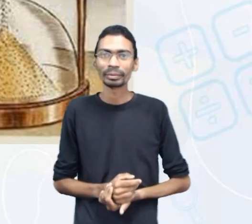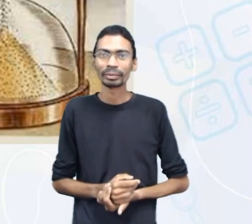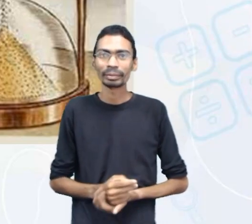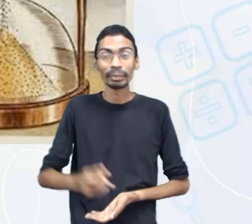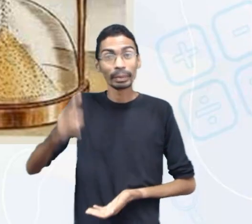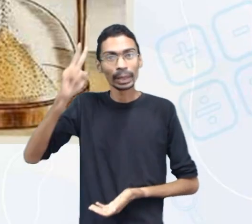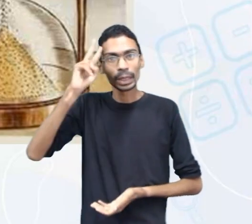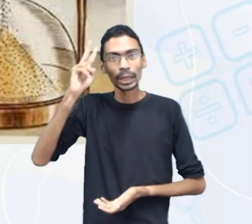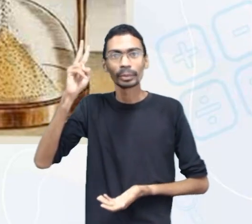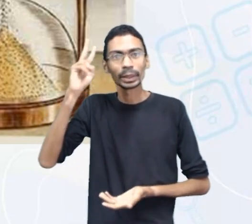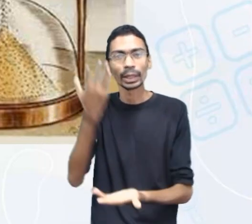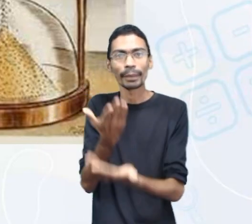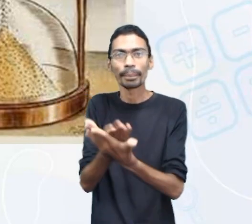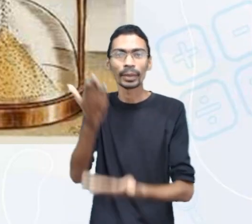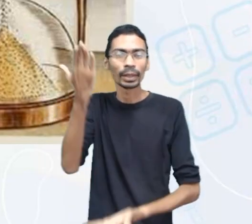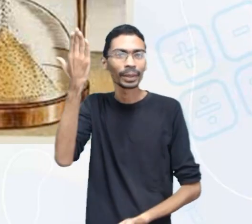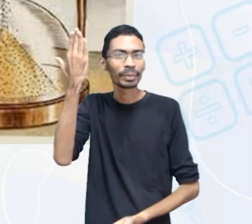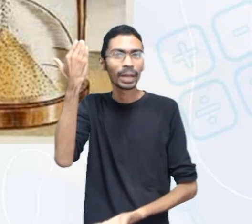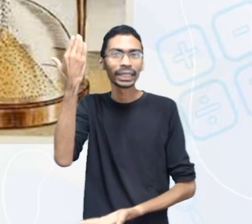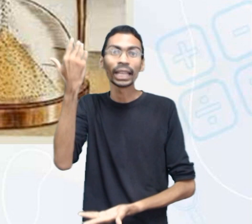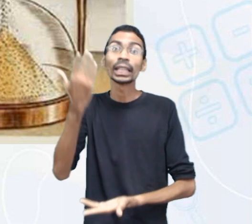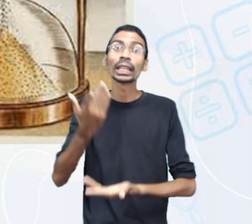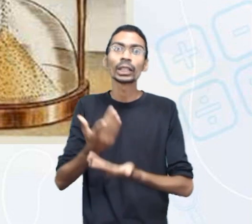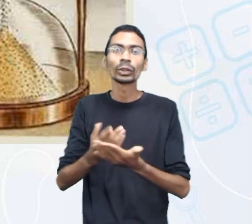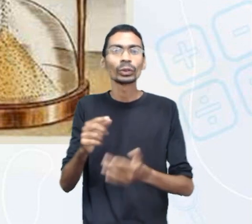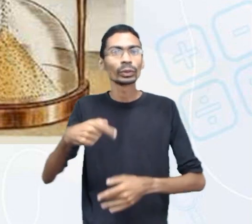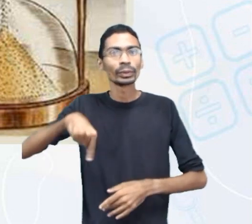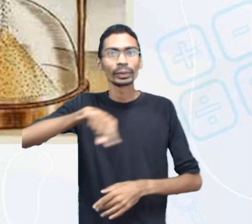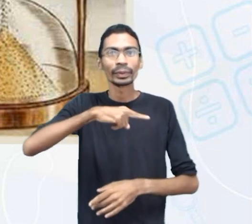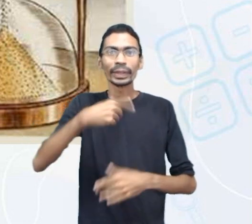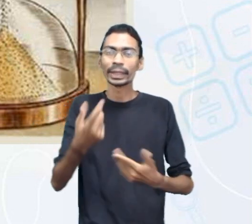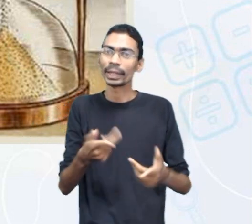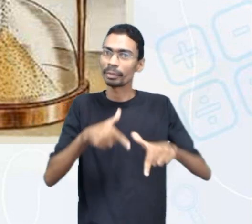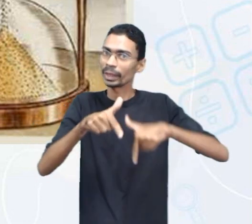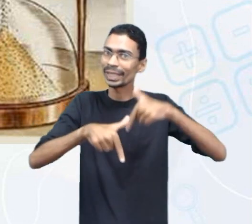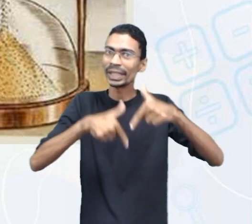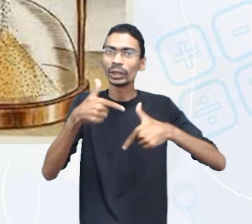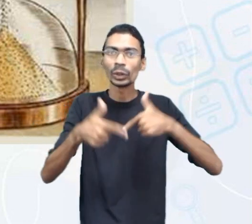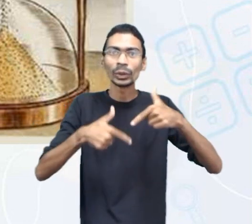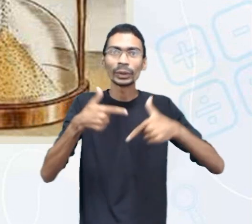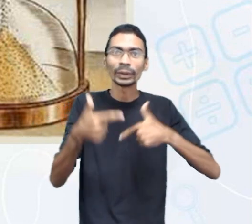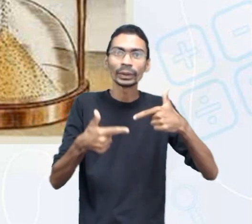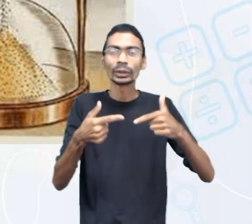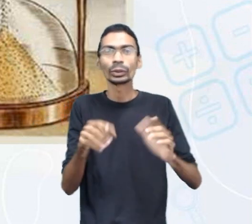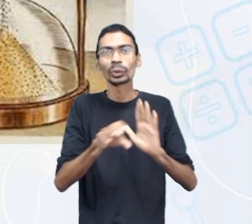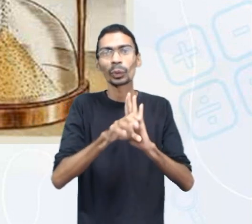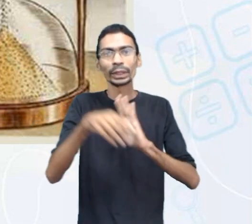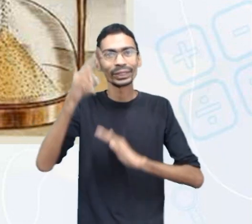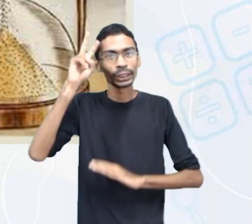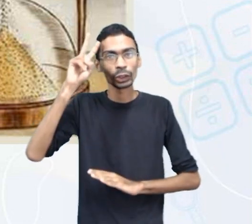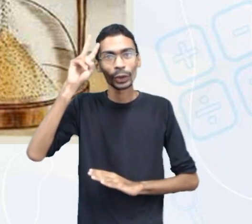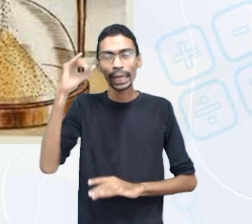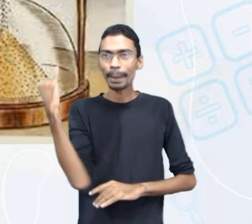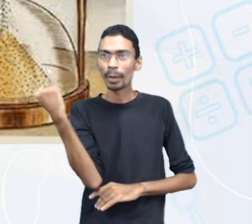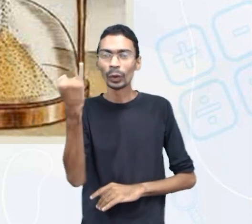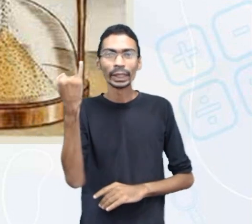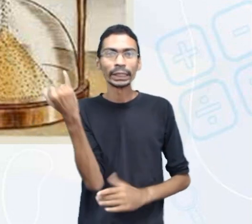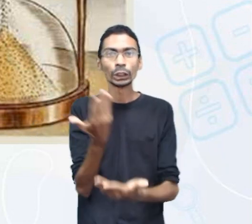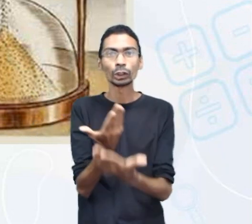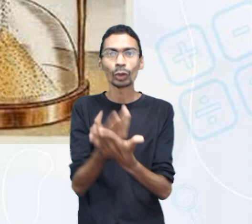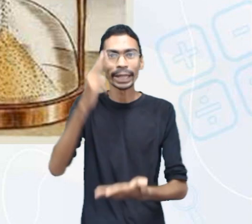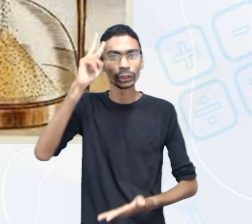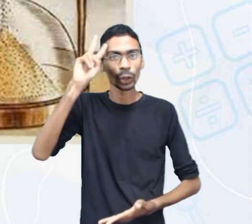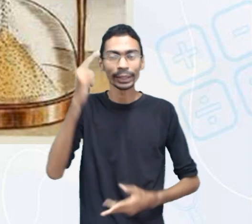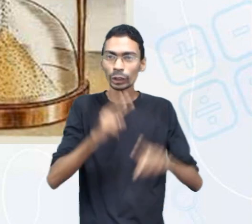Relembrando na aula passada nós trabalhamos o conceito de história e também a importância de estudar história